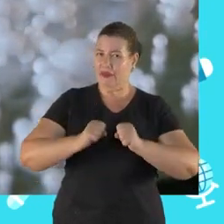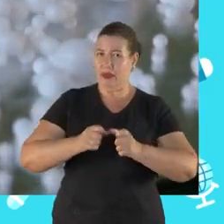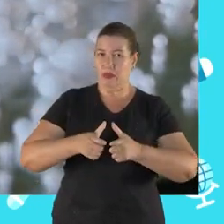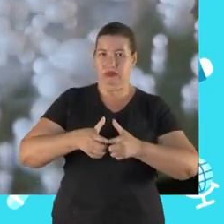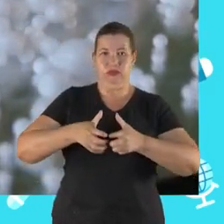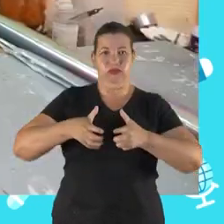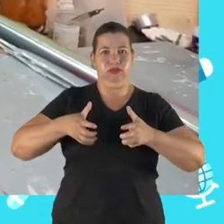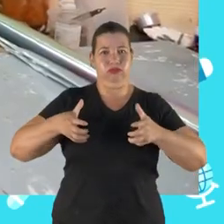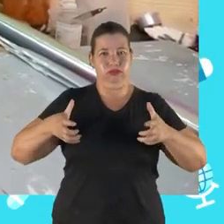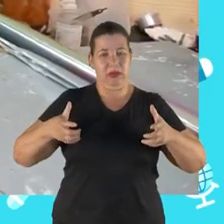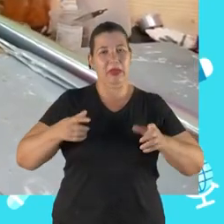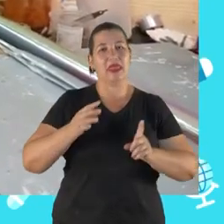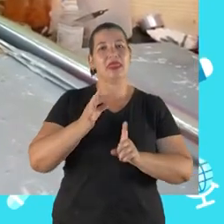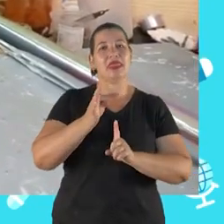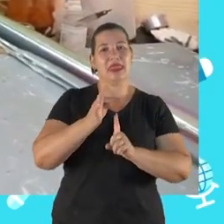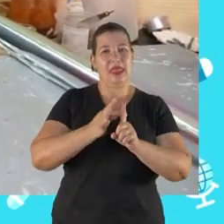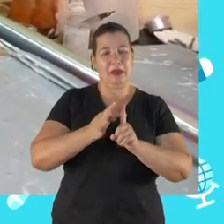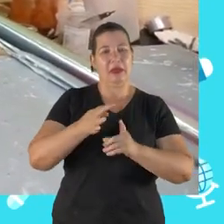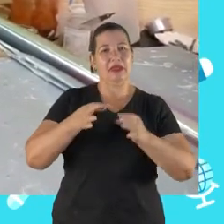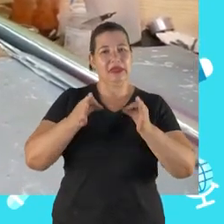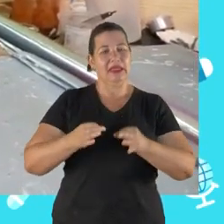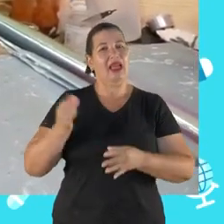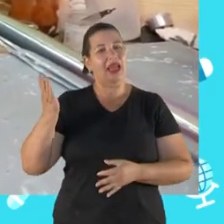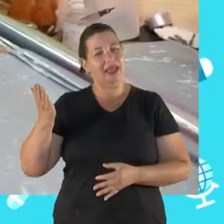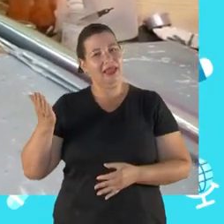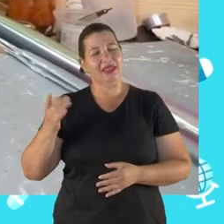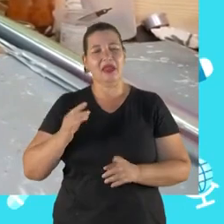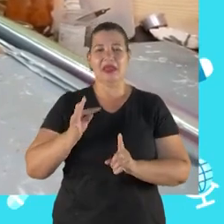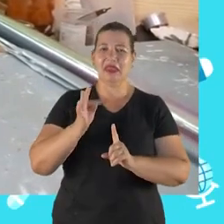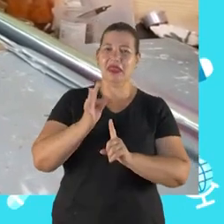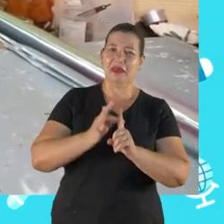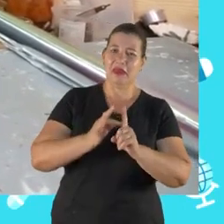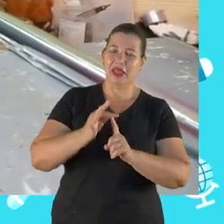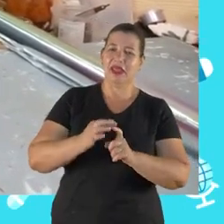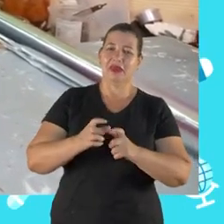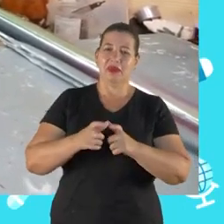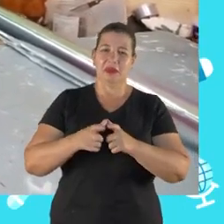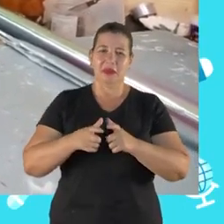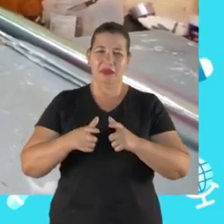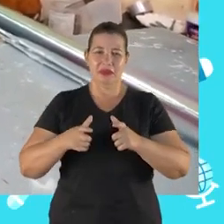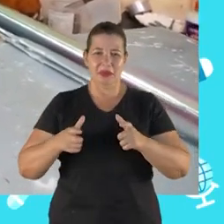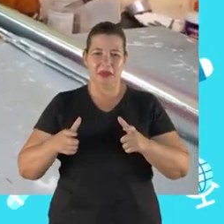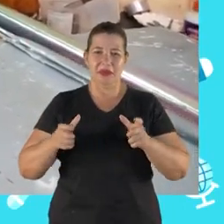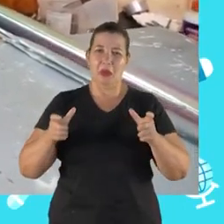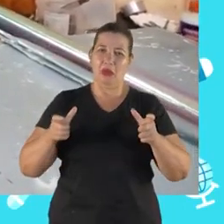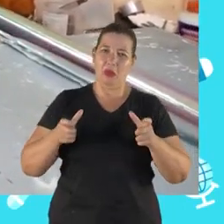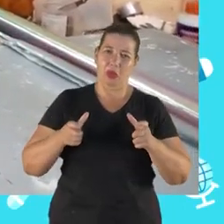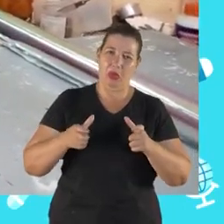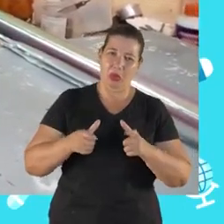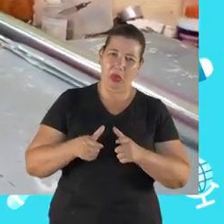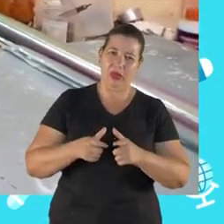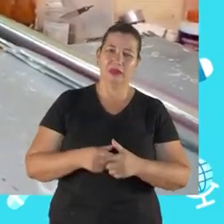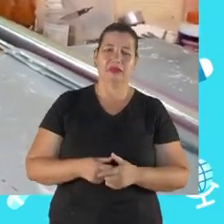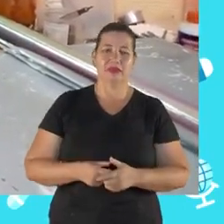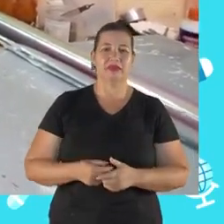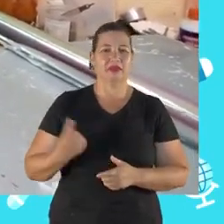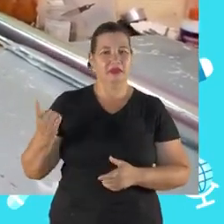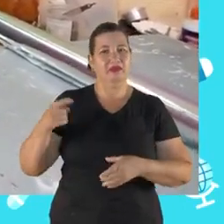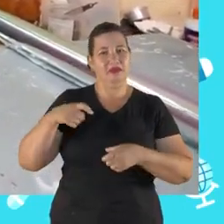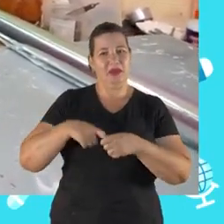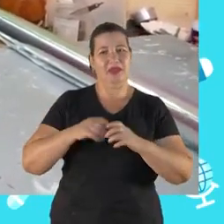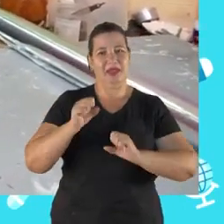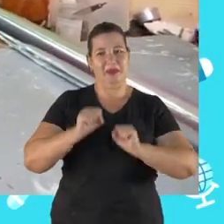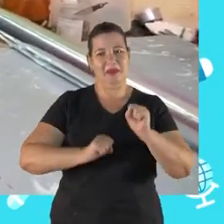Lógico que na fábrica ele vai expandir muito mais, porque tem a temperatura exata. Aqui a gente acabou colocando uma temperatura um pouco maior, ele expandiu e logo em seguida